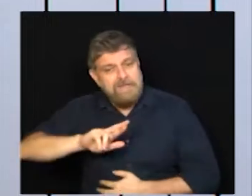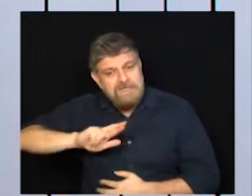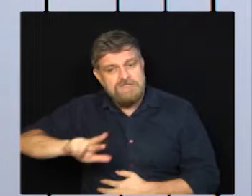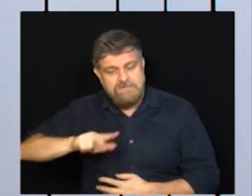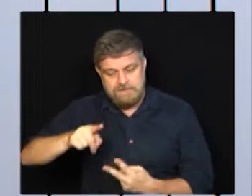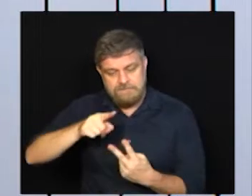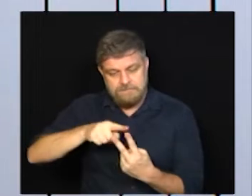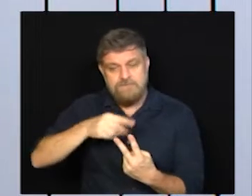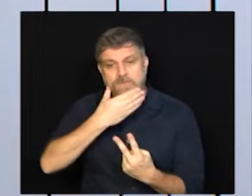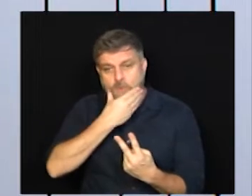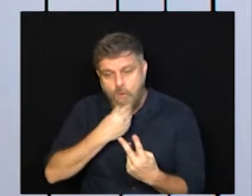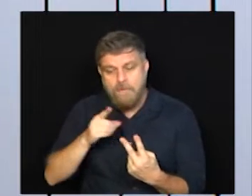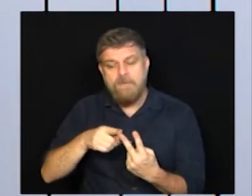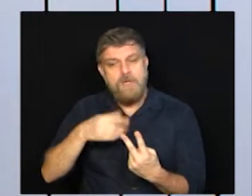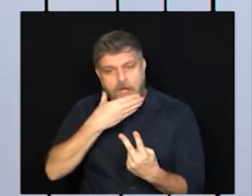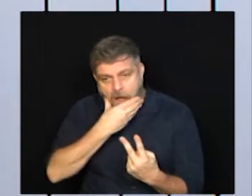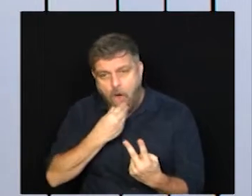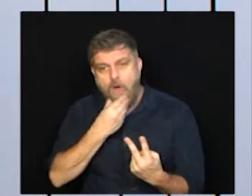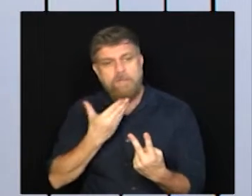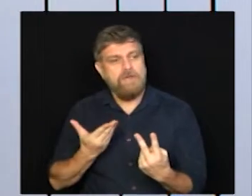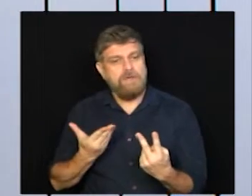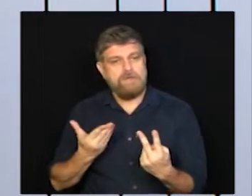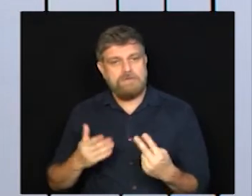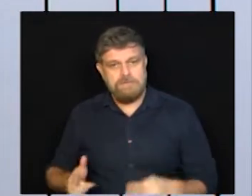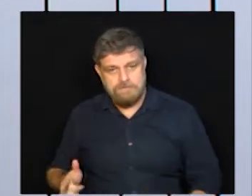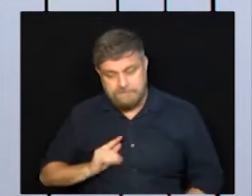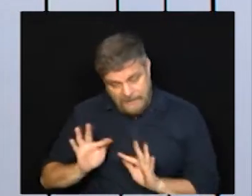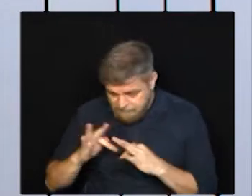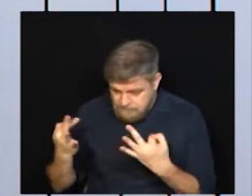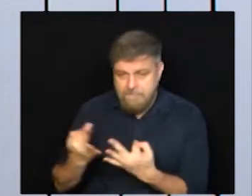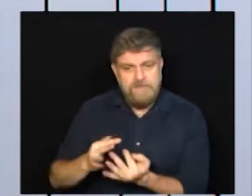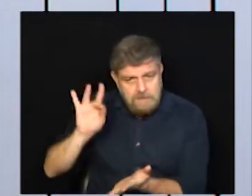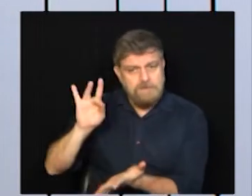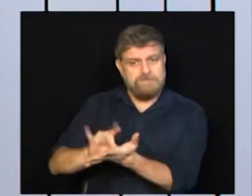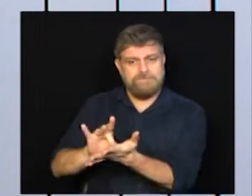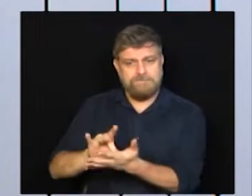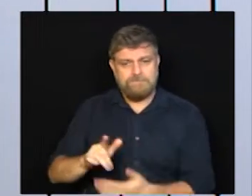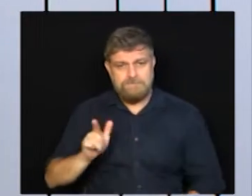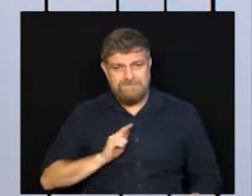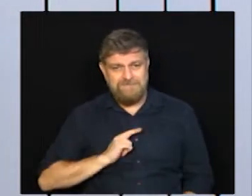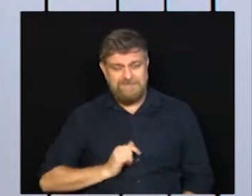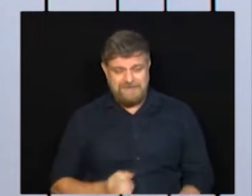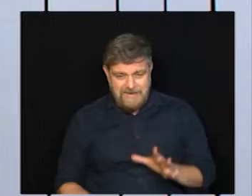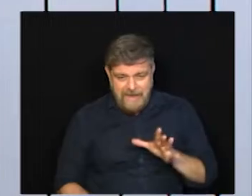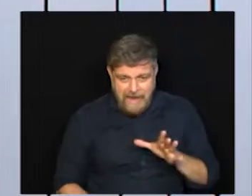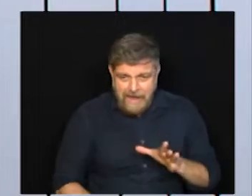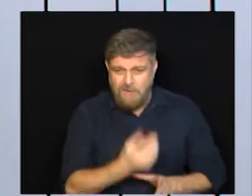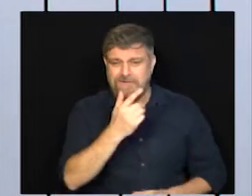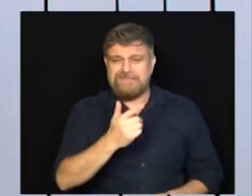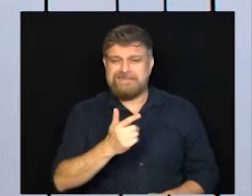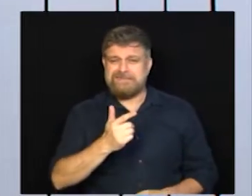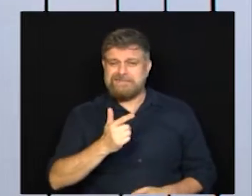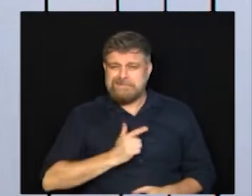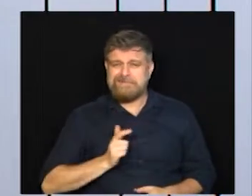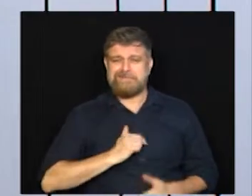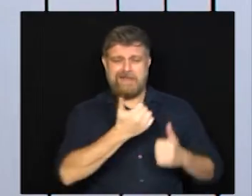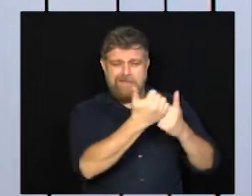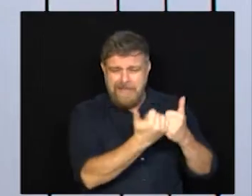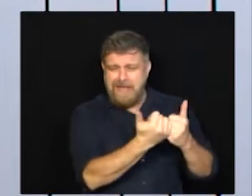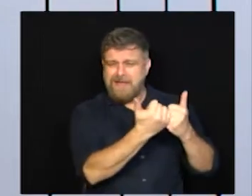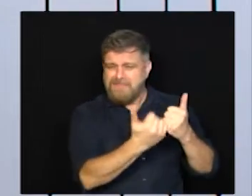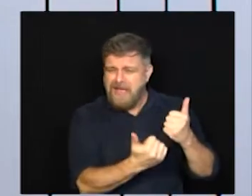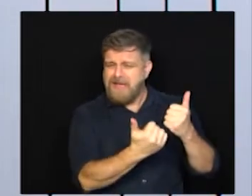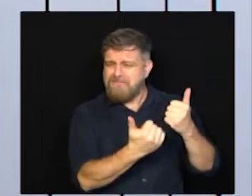dá essa possibilidade. É evidente que isso já gera uma cadeia de